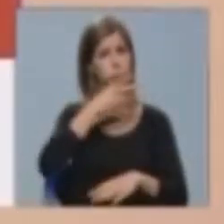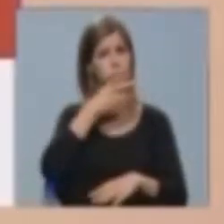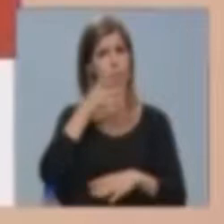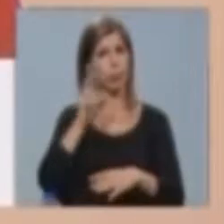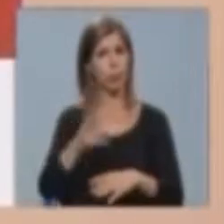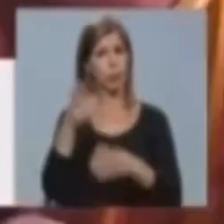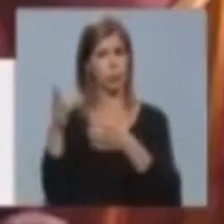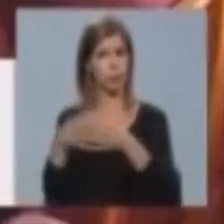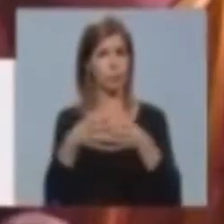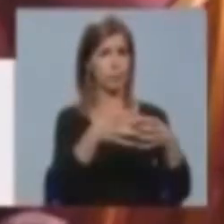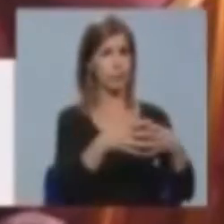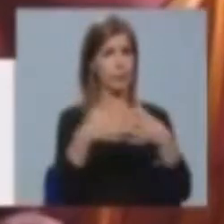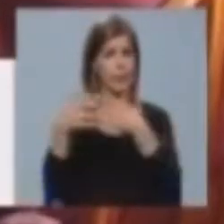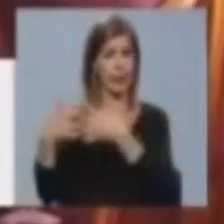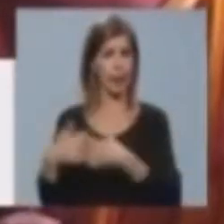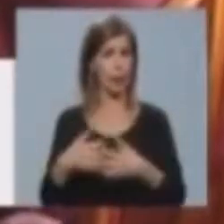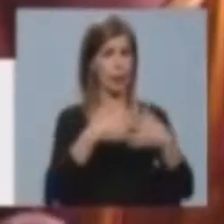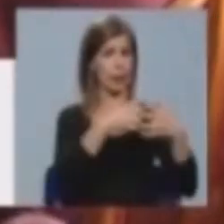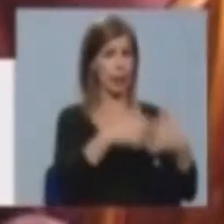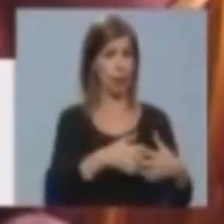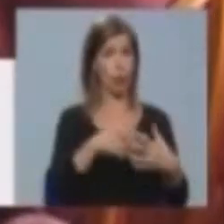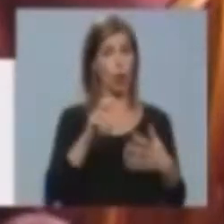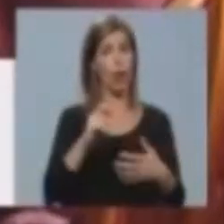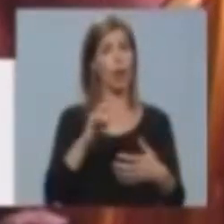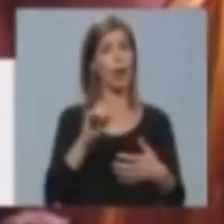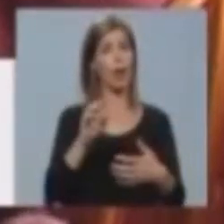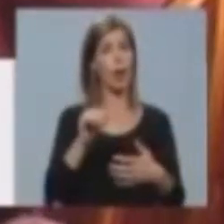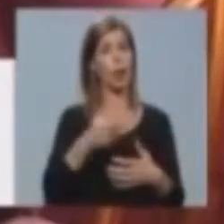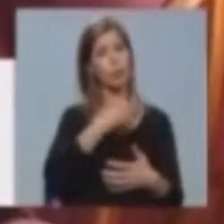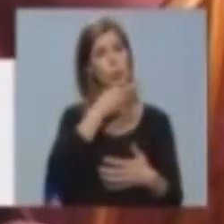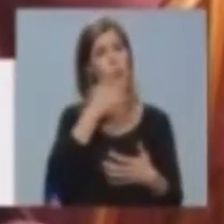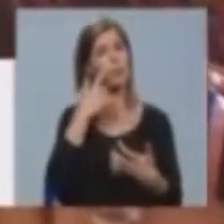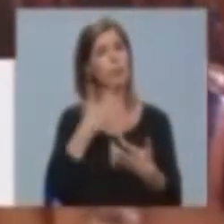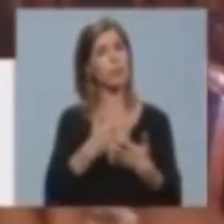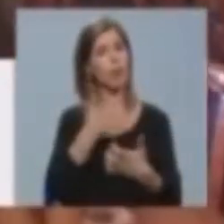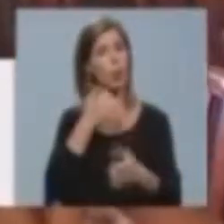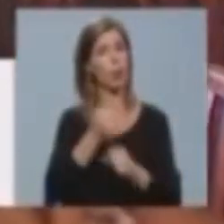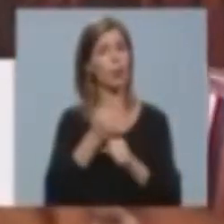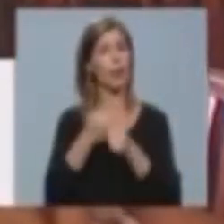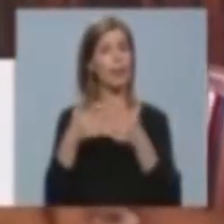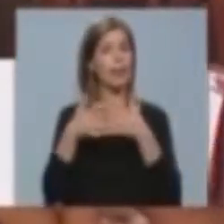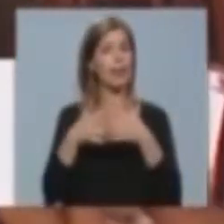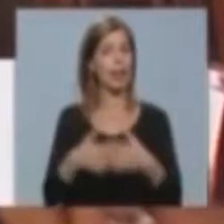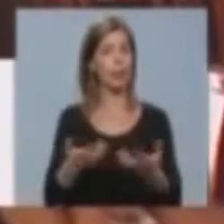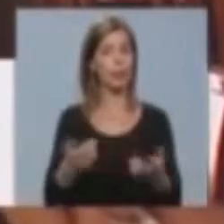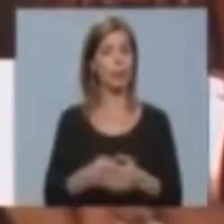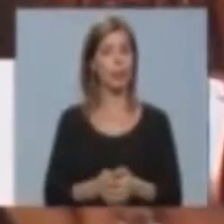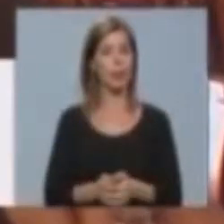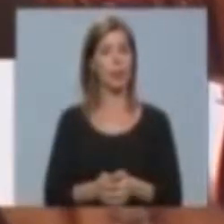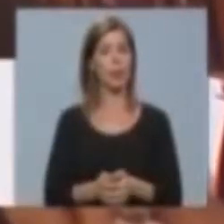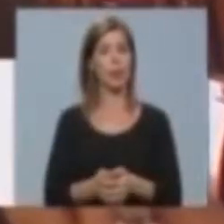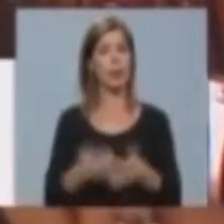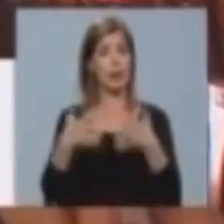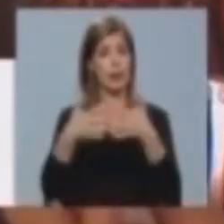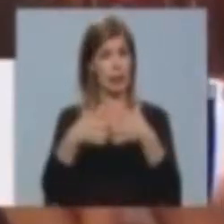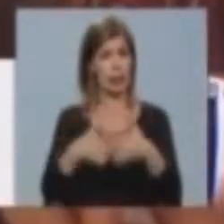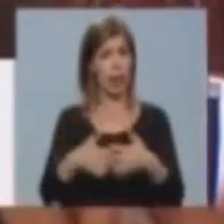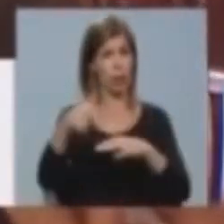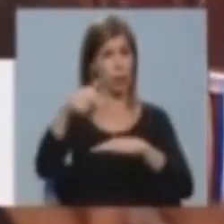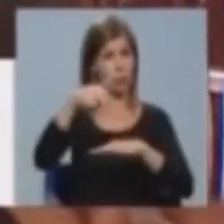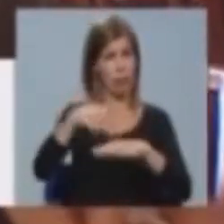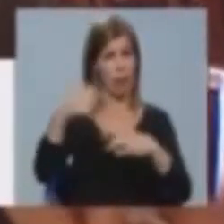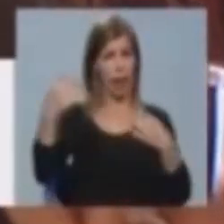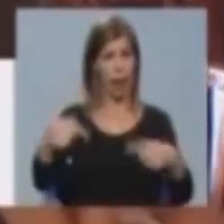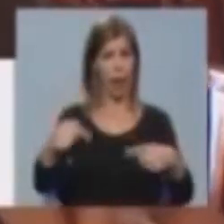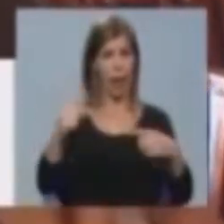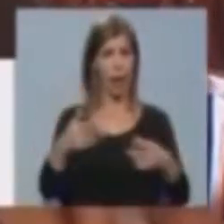centrais sindicais, Carlos César enfatizou o papel dos sindicatos. A presença sindical ajuda ao